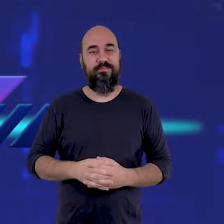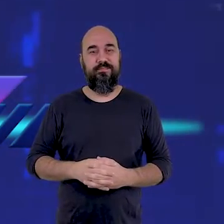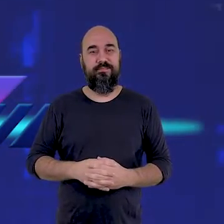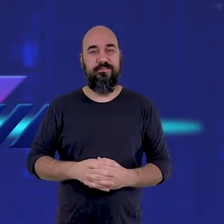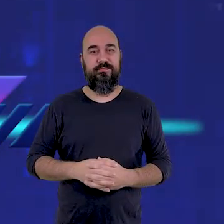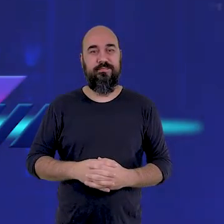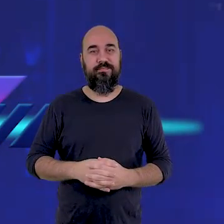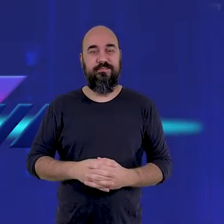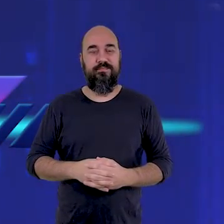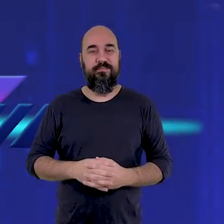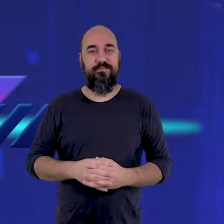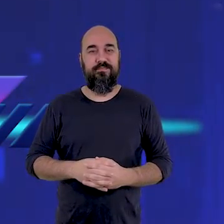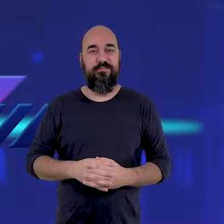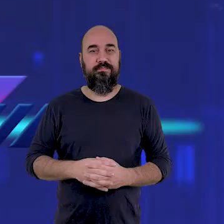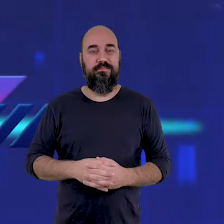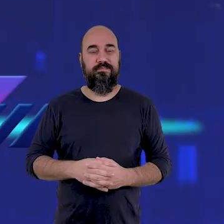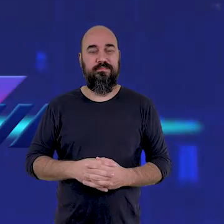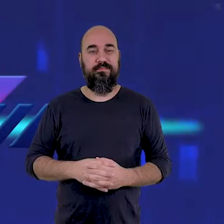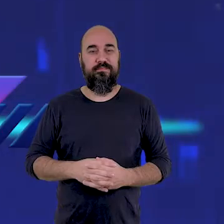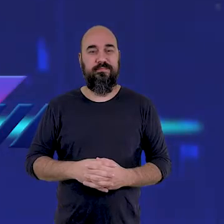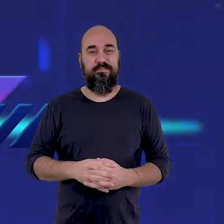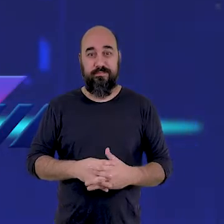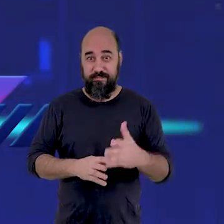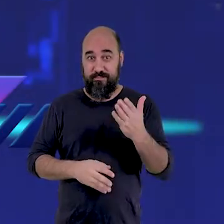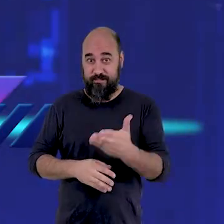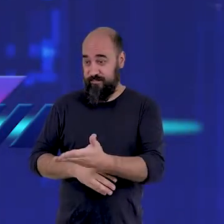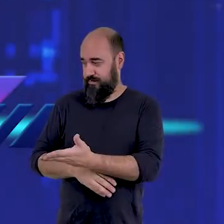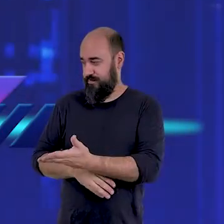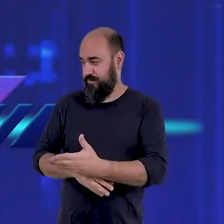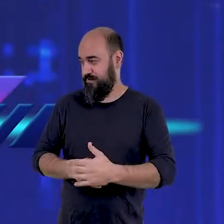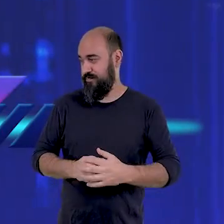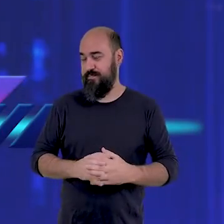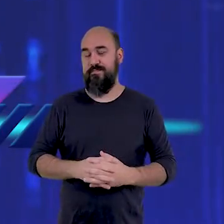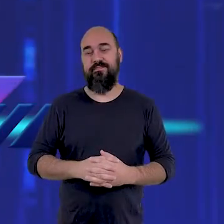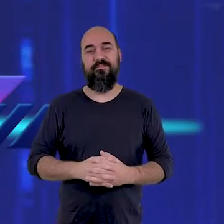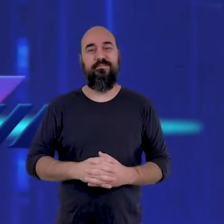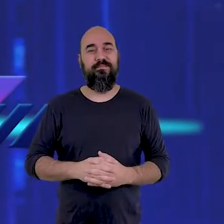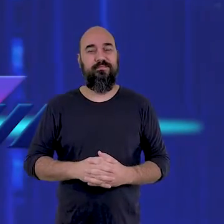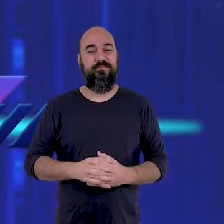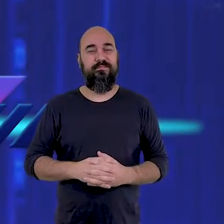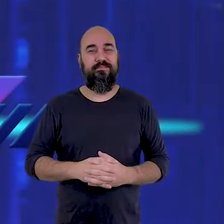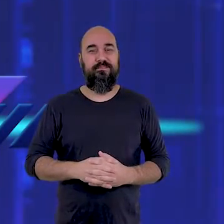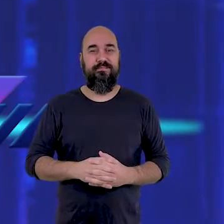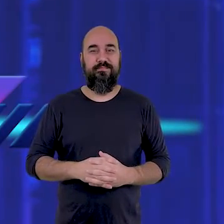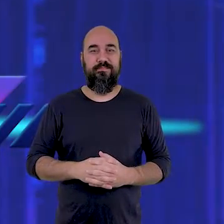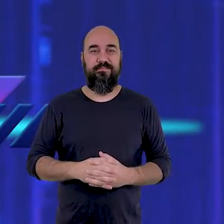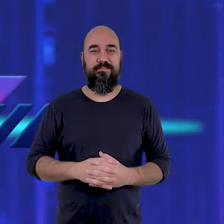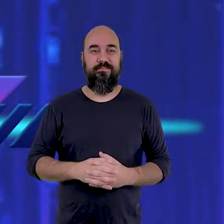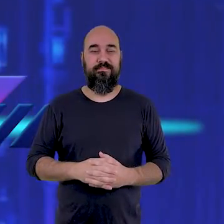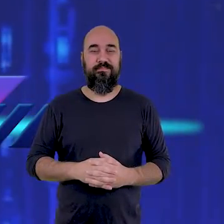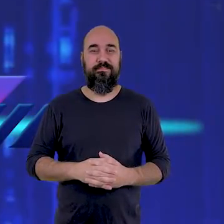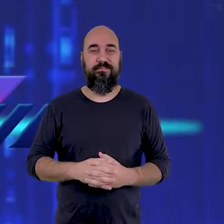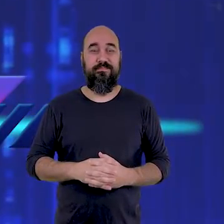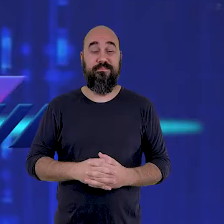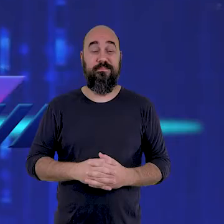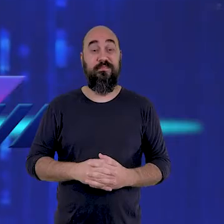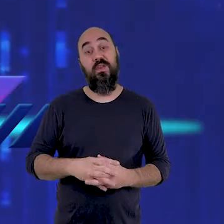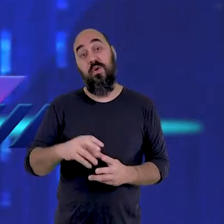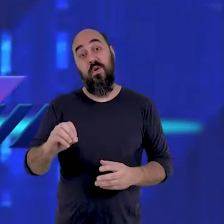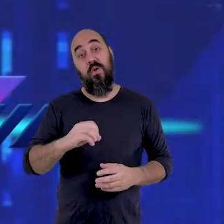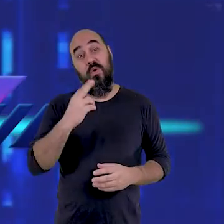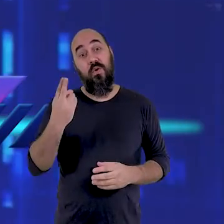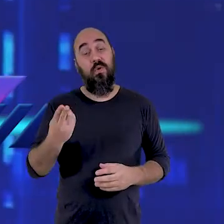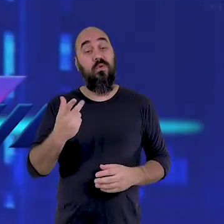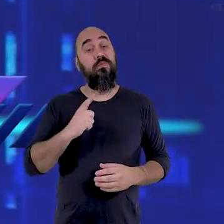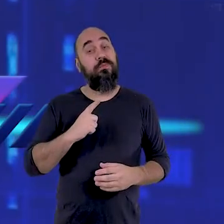98244 0077. Vou repetir, 12 98244 0077. Ou você pode